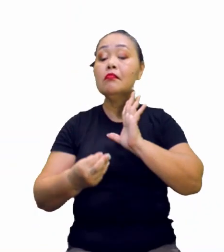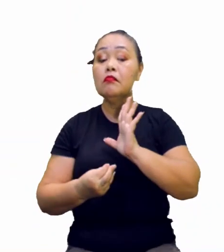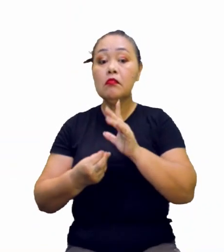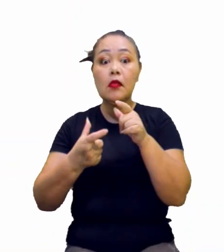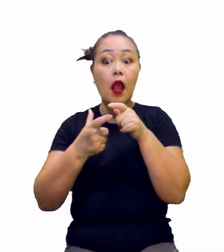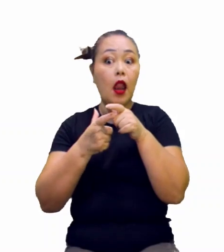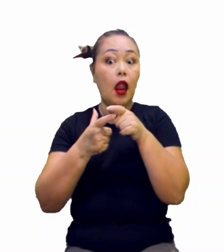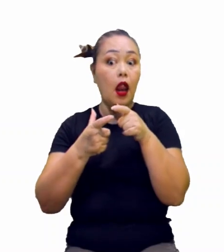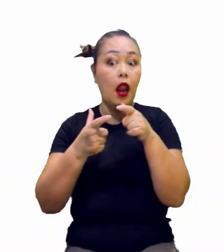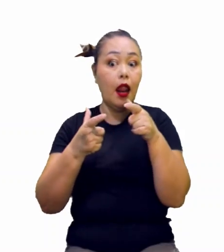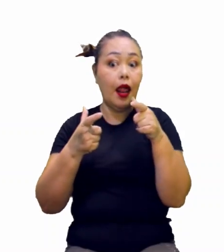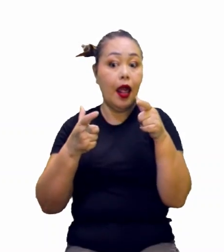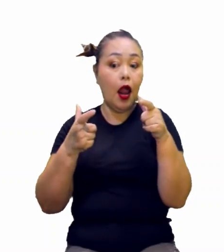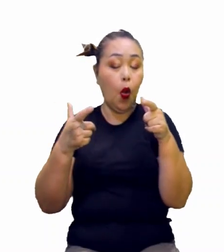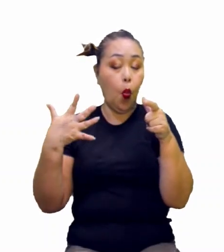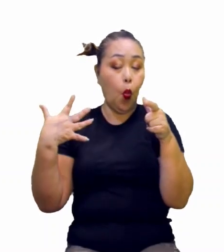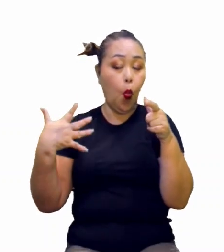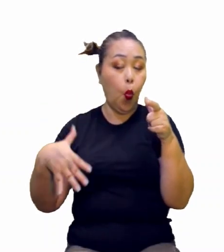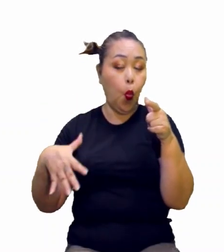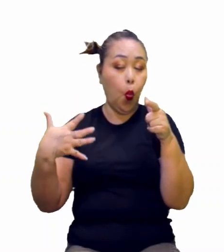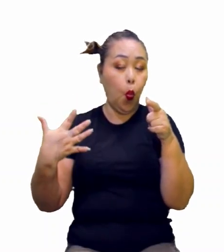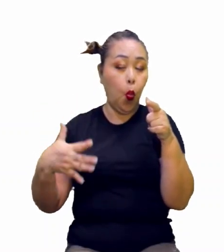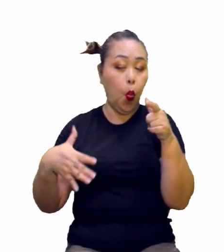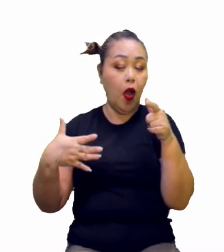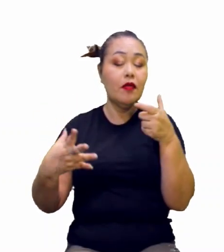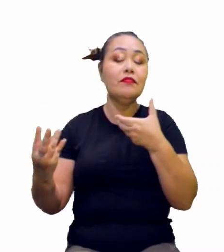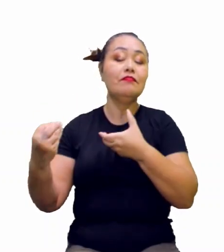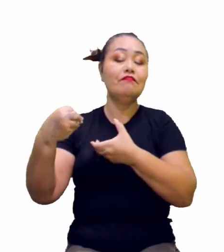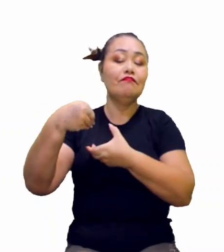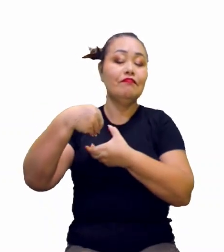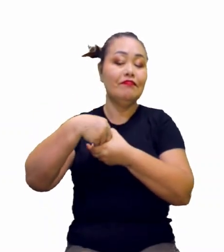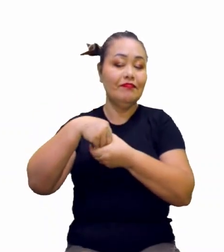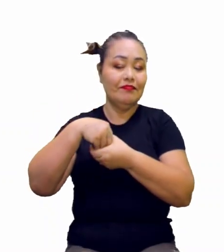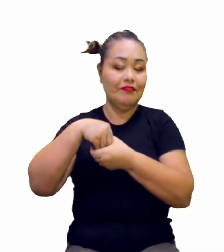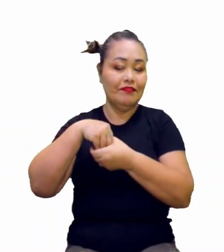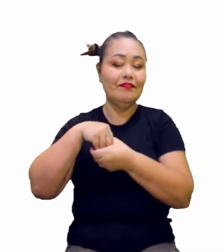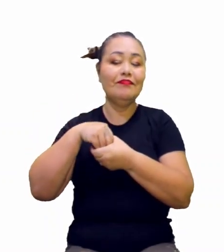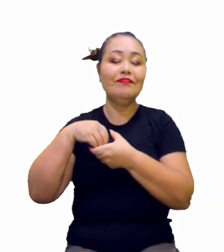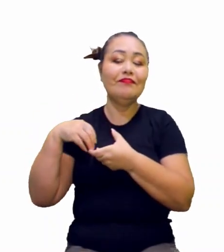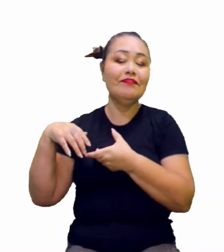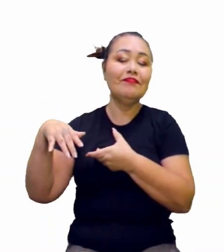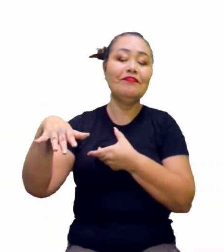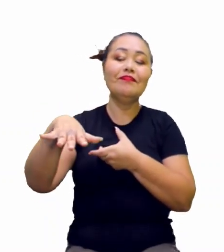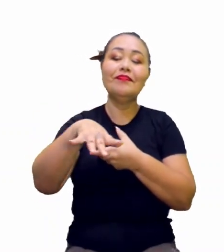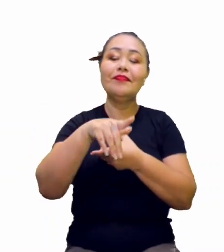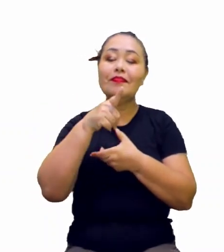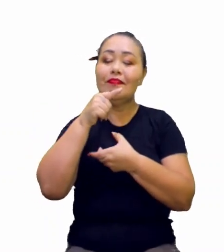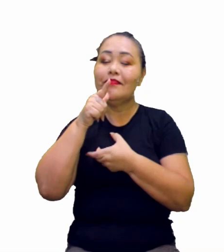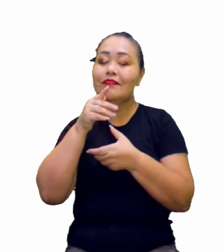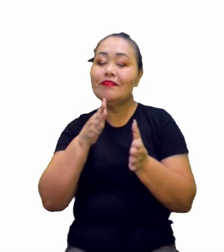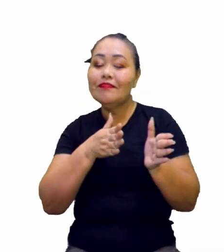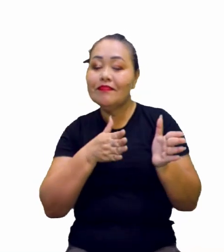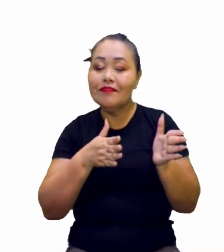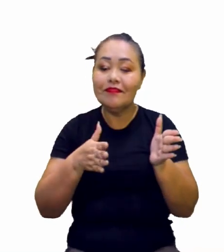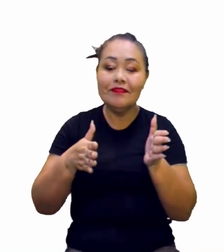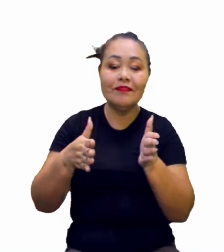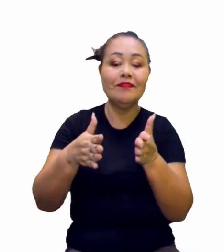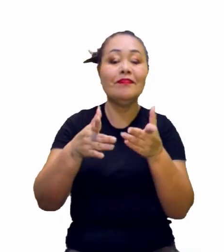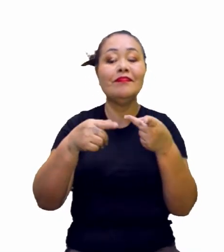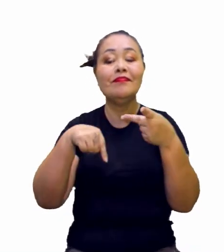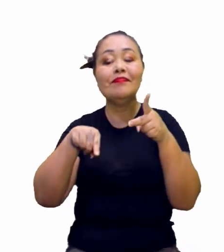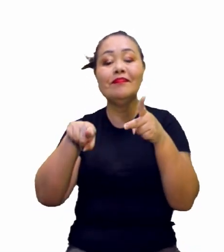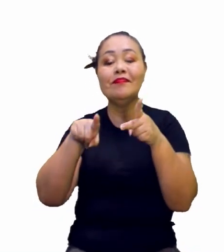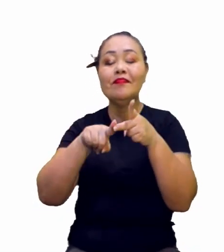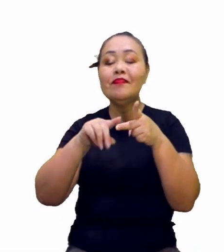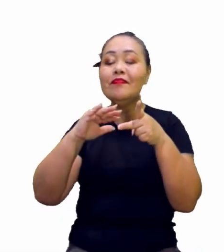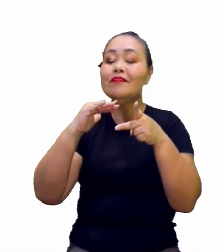de todo o bioma brasileiro, engloba a maior bacia hidrográfica do mundo, além de ocupar um